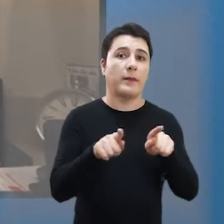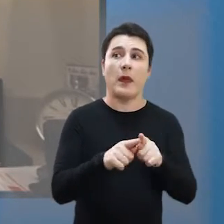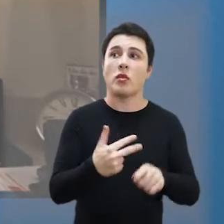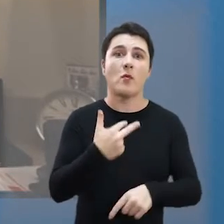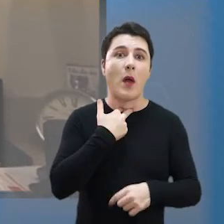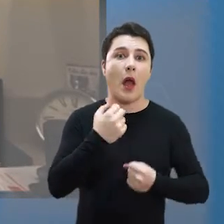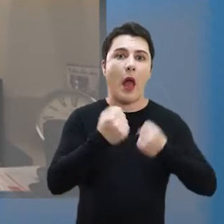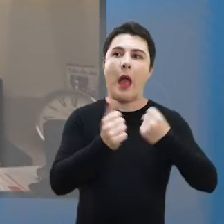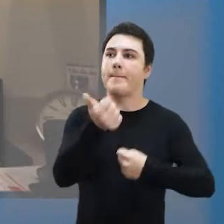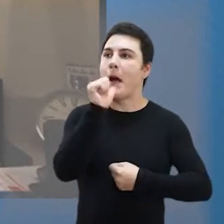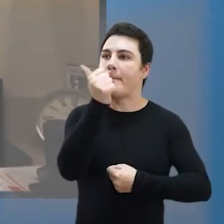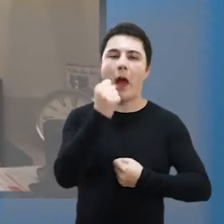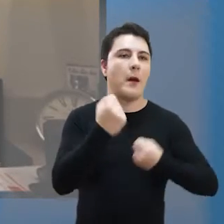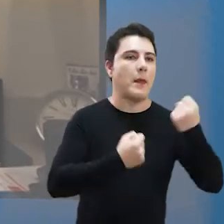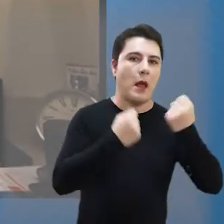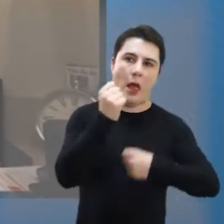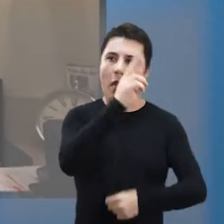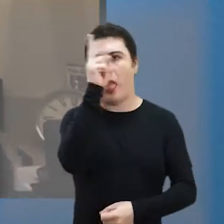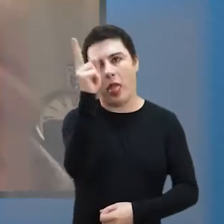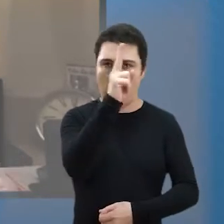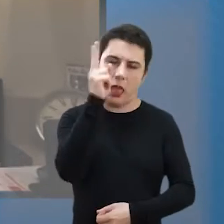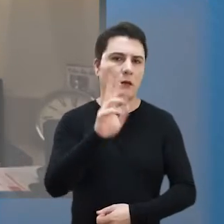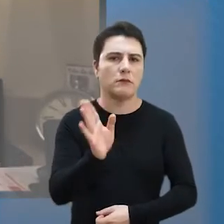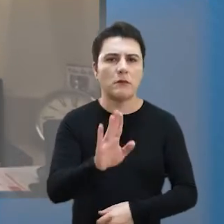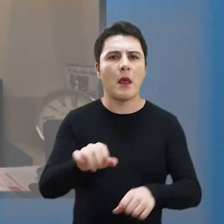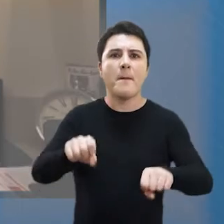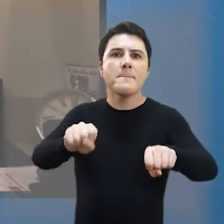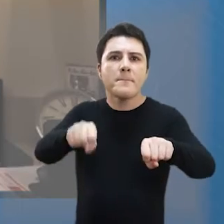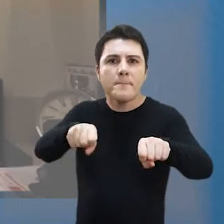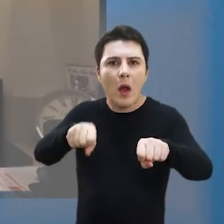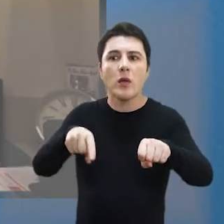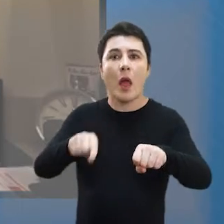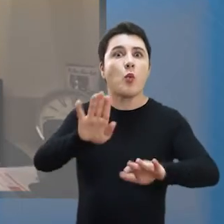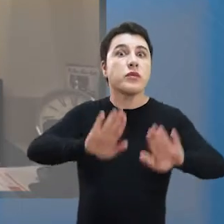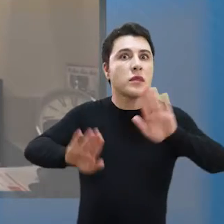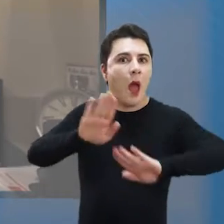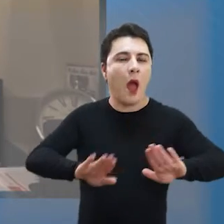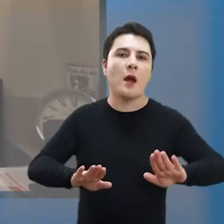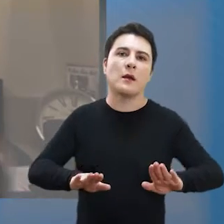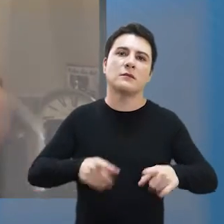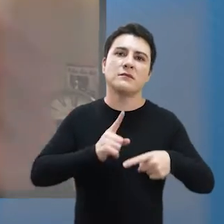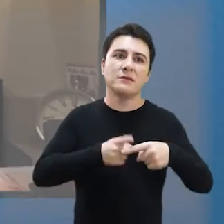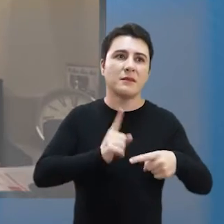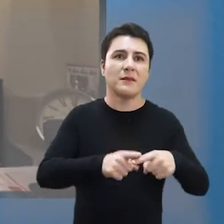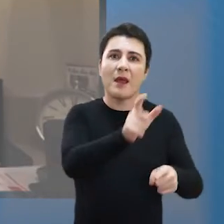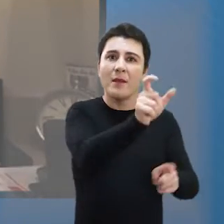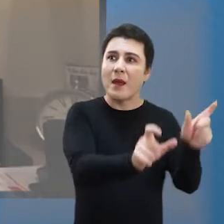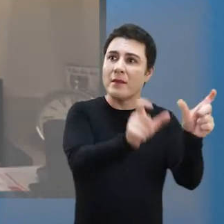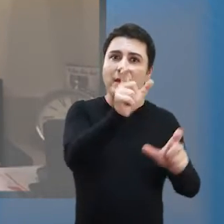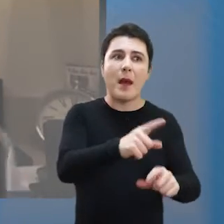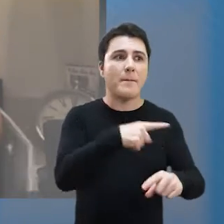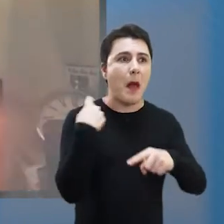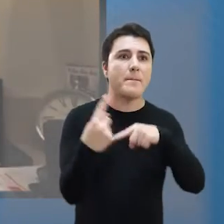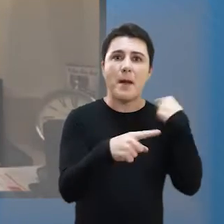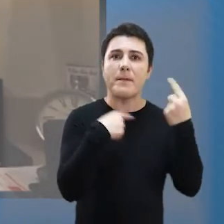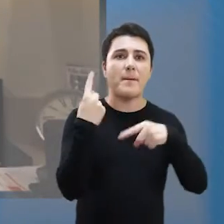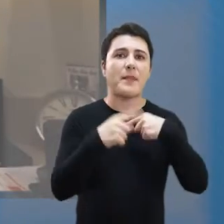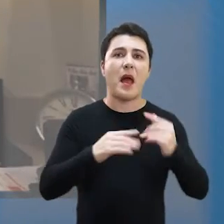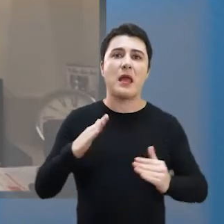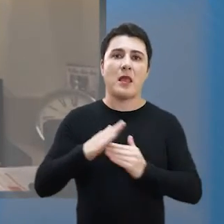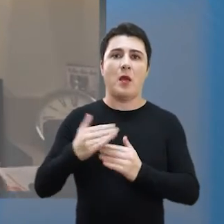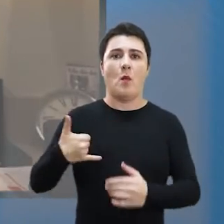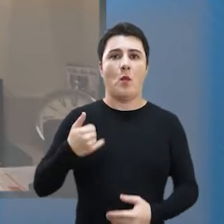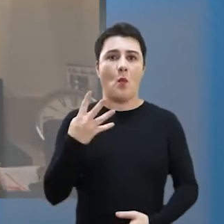cuidado no dirigir alcoolizado, cuidado com moto. Eu acho que a taxa de mortalidade até os